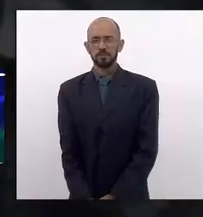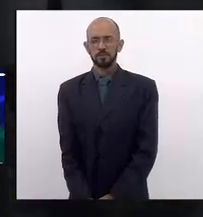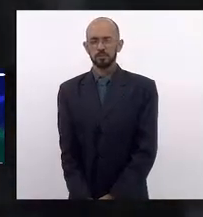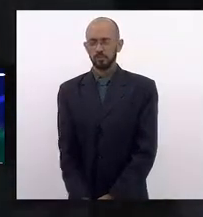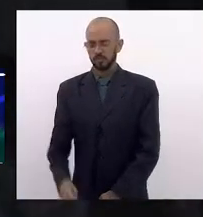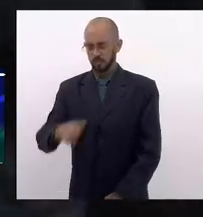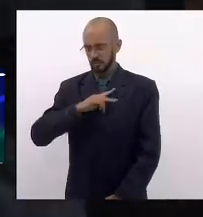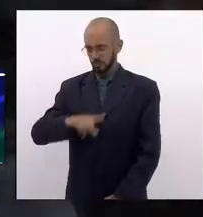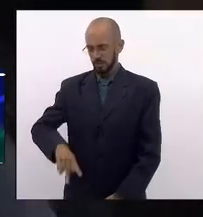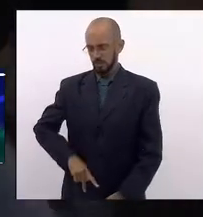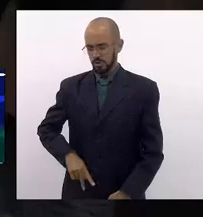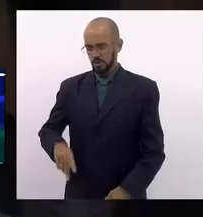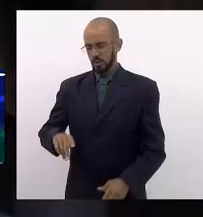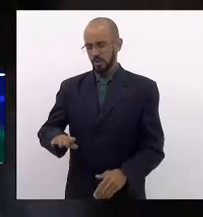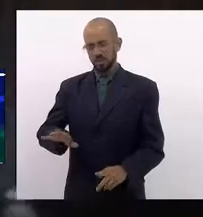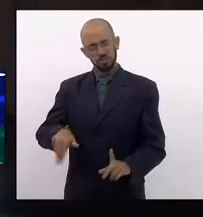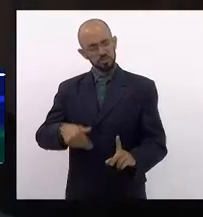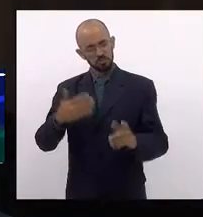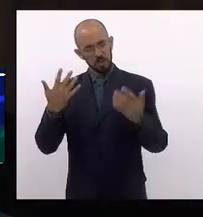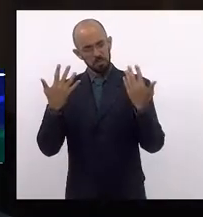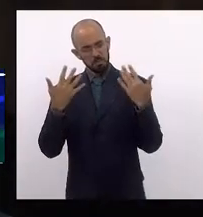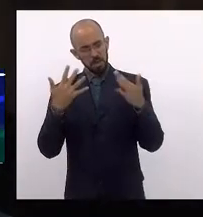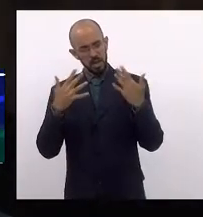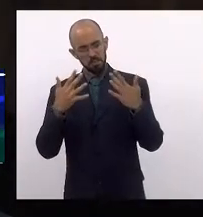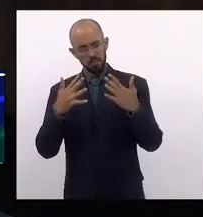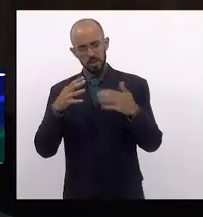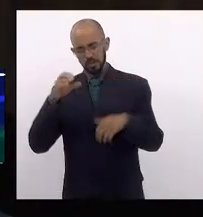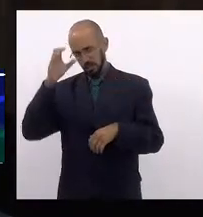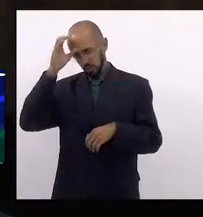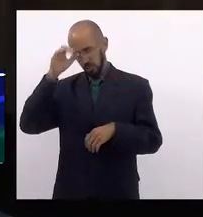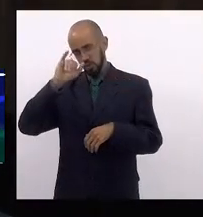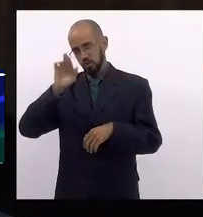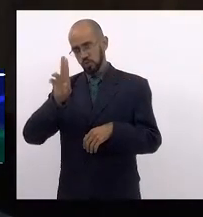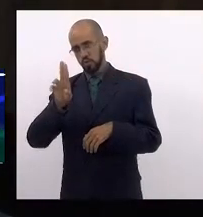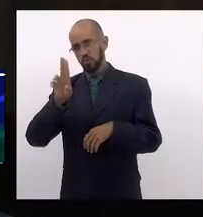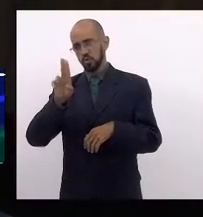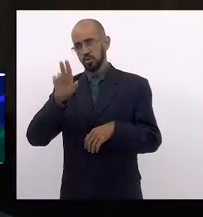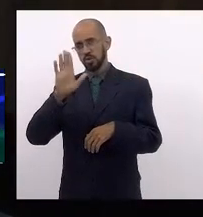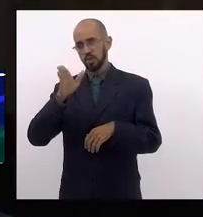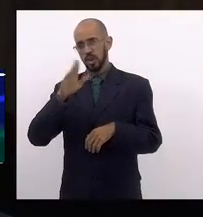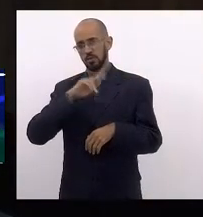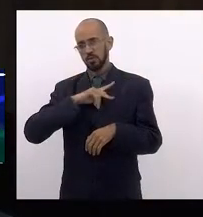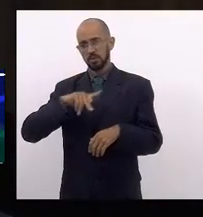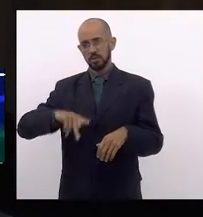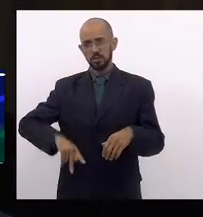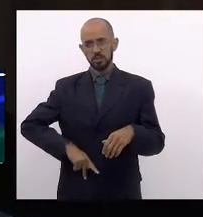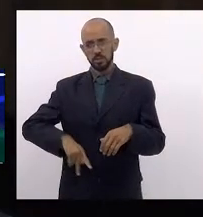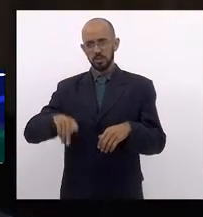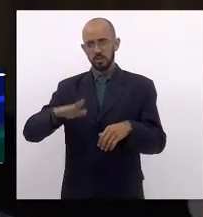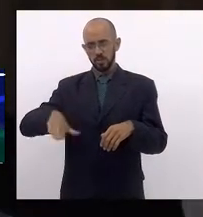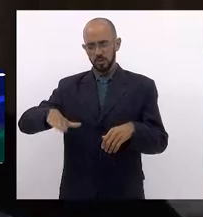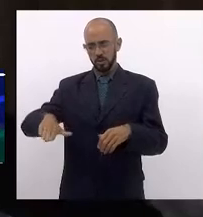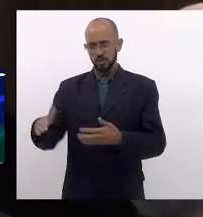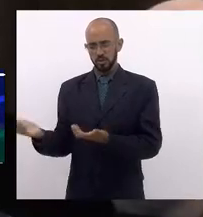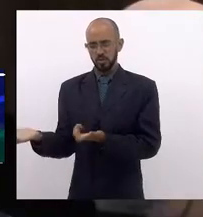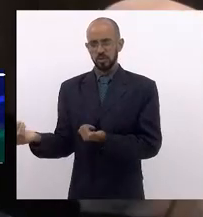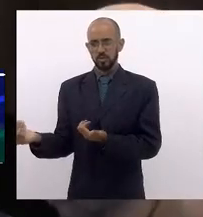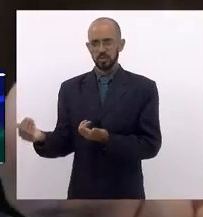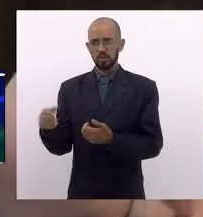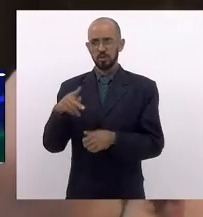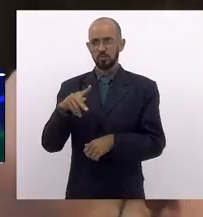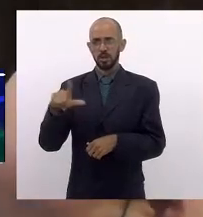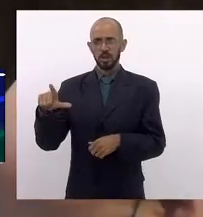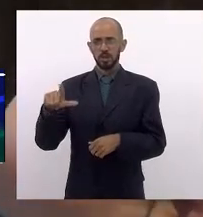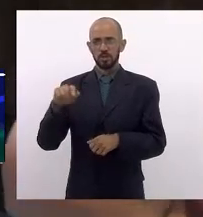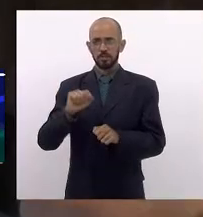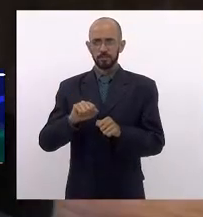presidente hoje aqui a iniciativa da deputada tia Ju que já presidiu a comissão da Criança e do Adolescente e que o projeto